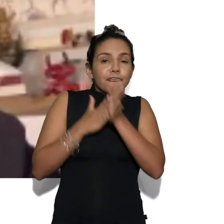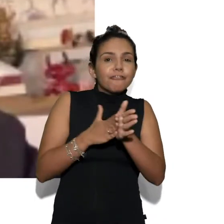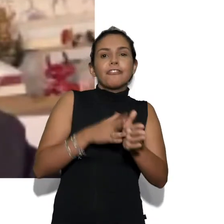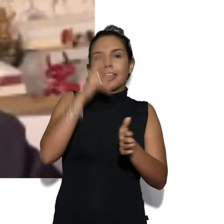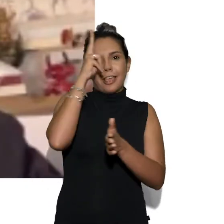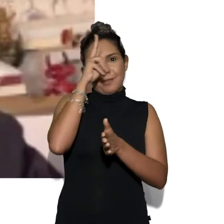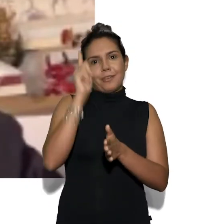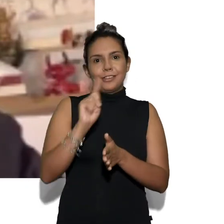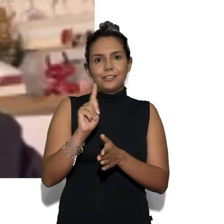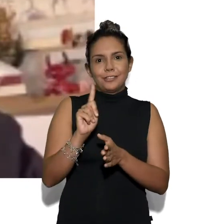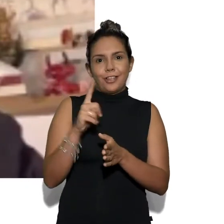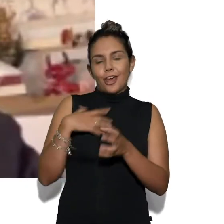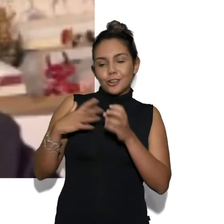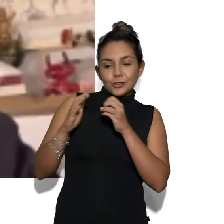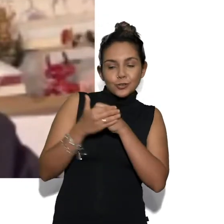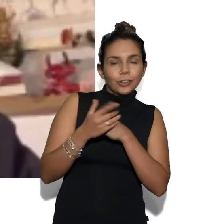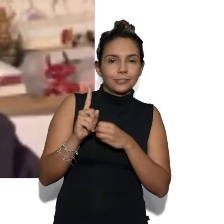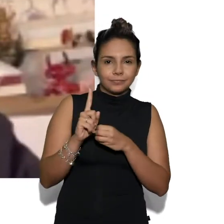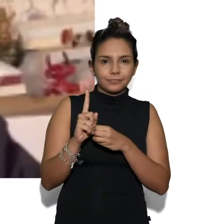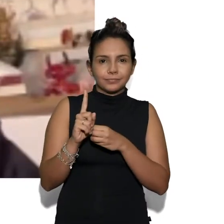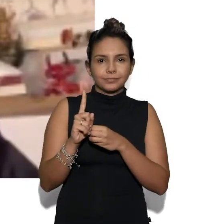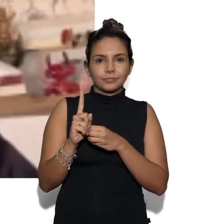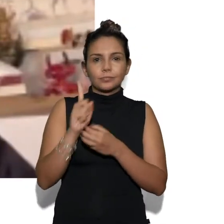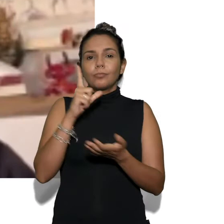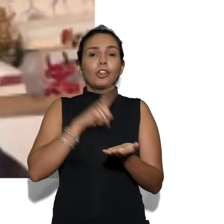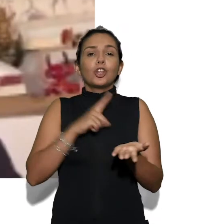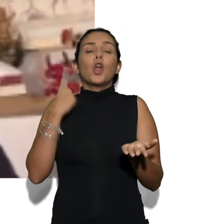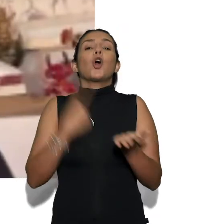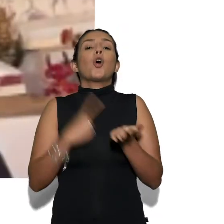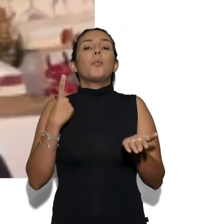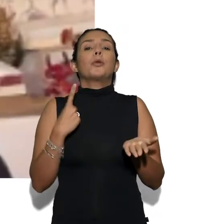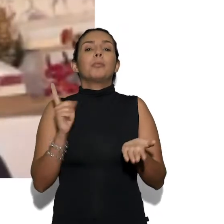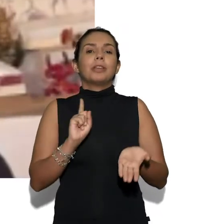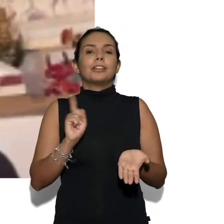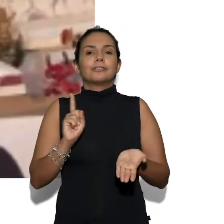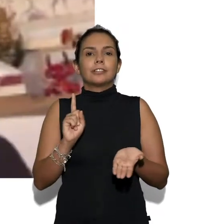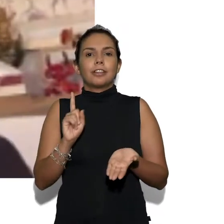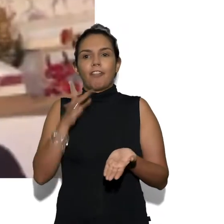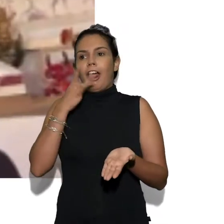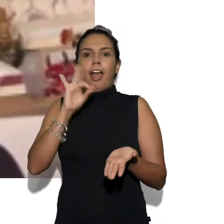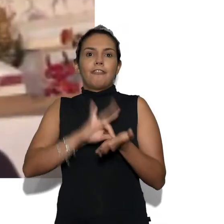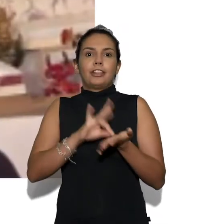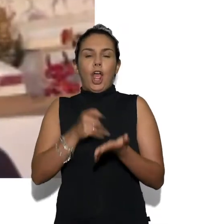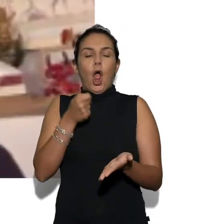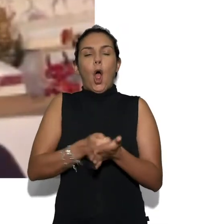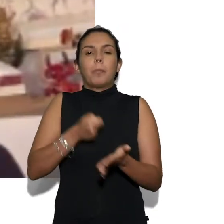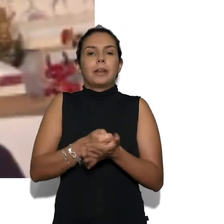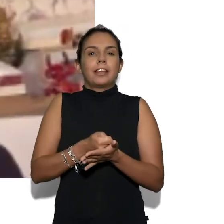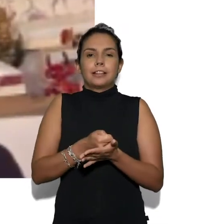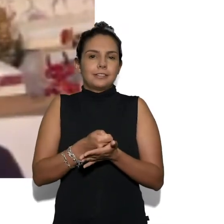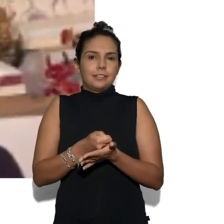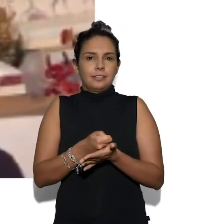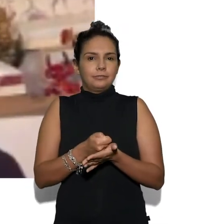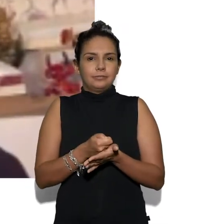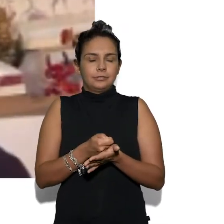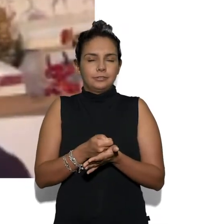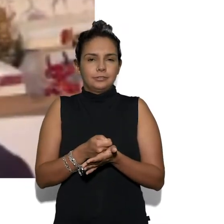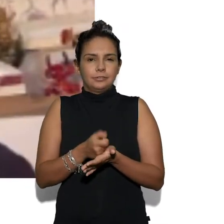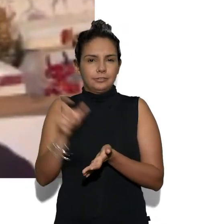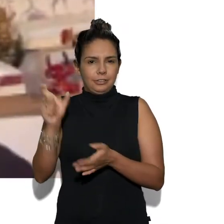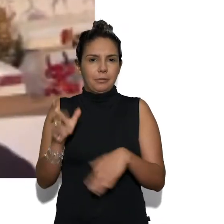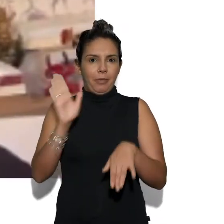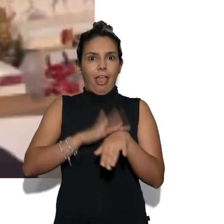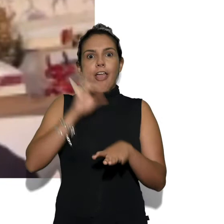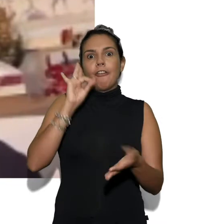porque eu escrevi sem compromisso, não tinha obrigação nenhuma de fazer com que ela fosse